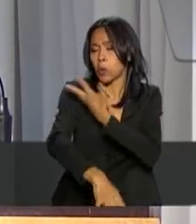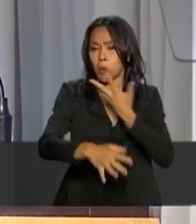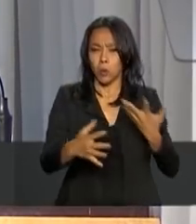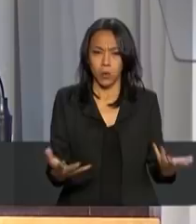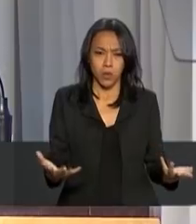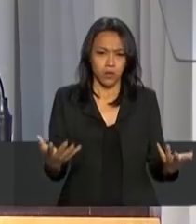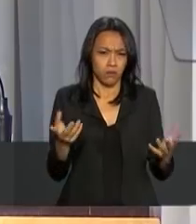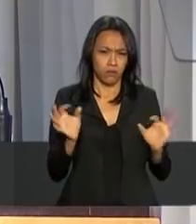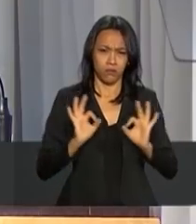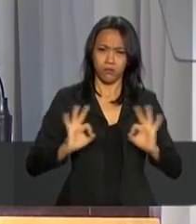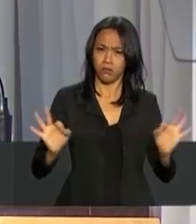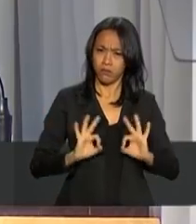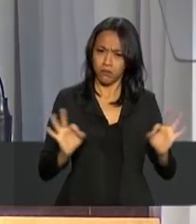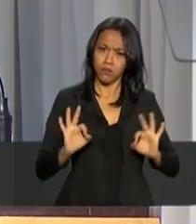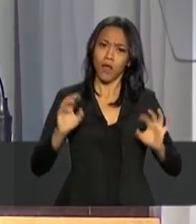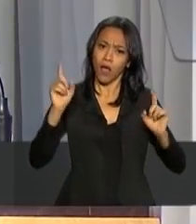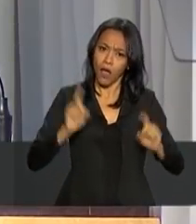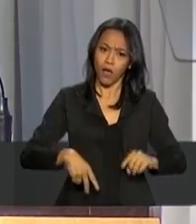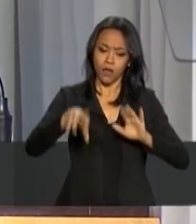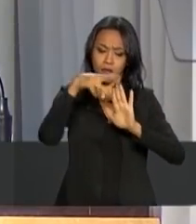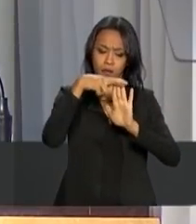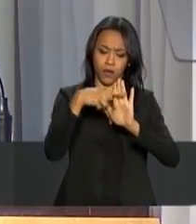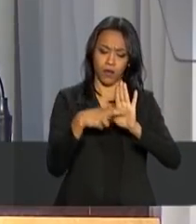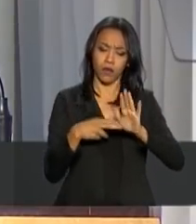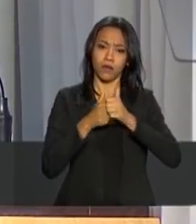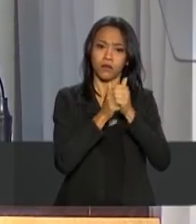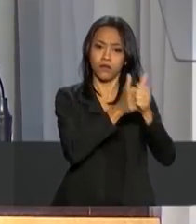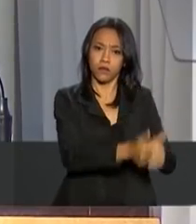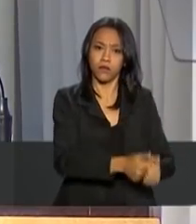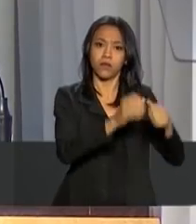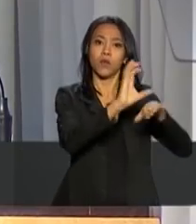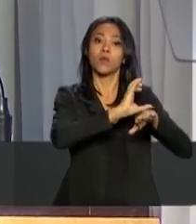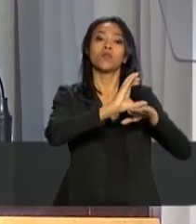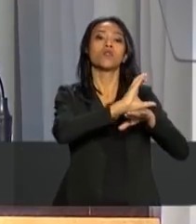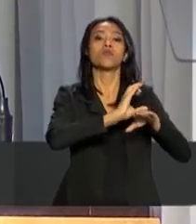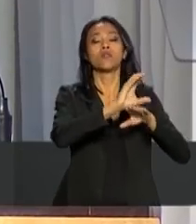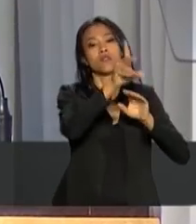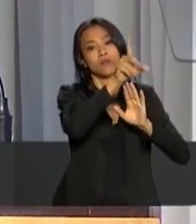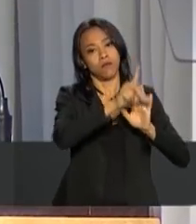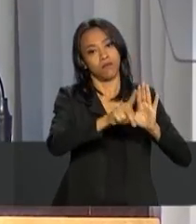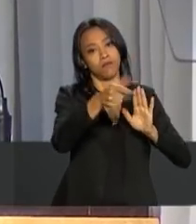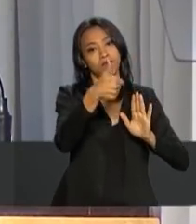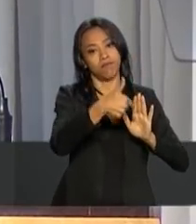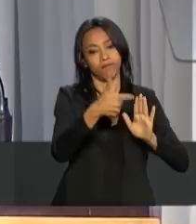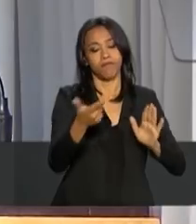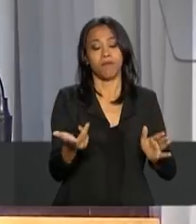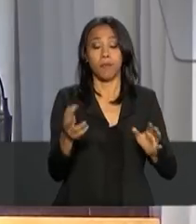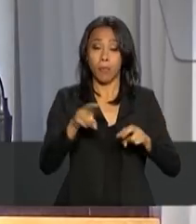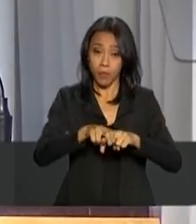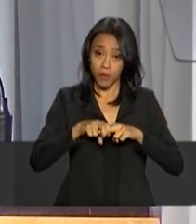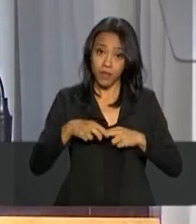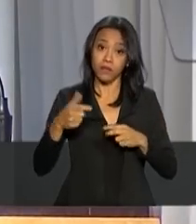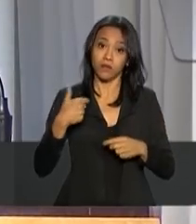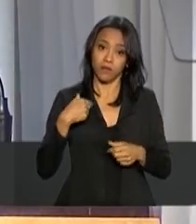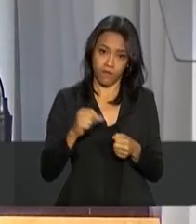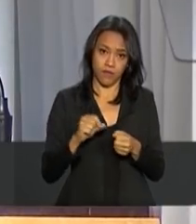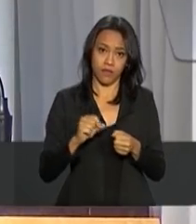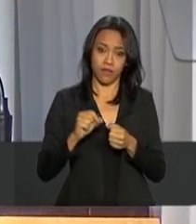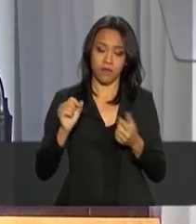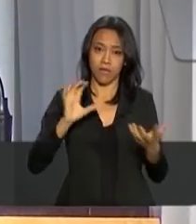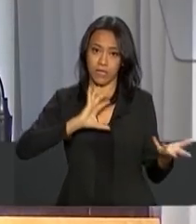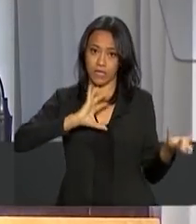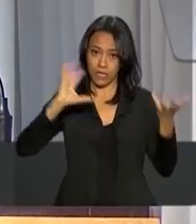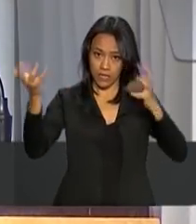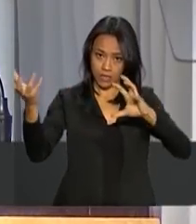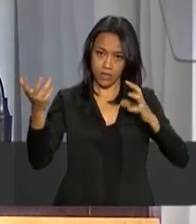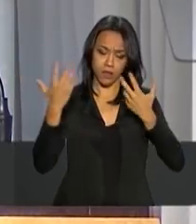momentâneas, mas têm que pautar-se pelos critérios da Constituição Federal, não é? E por isso que digo eu que nós faremos uma transição muito tranquila àquele